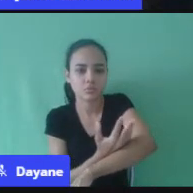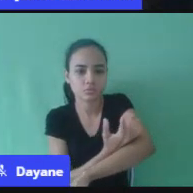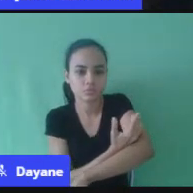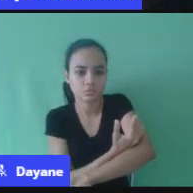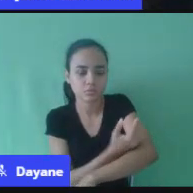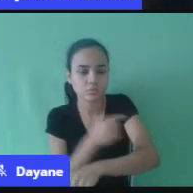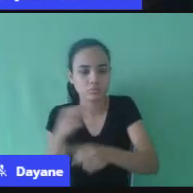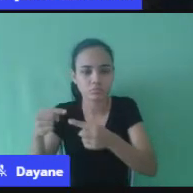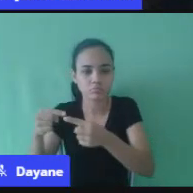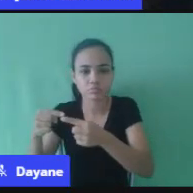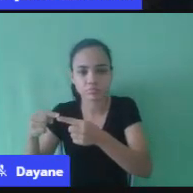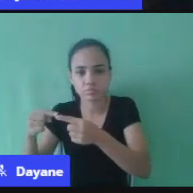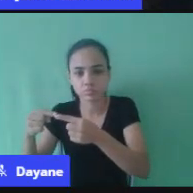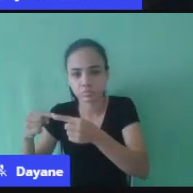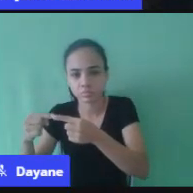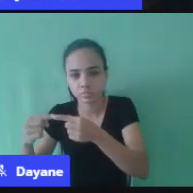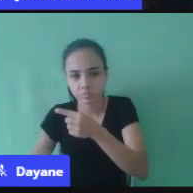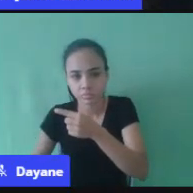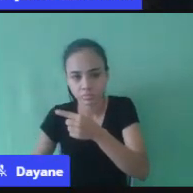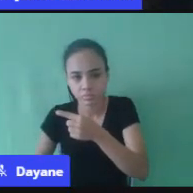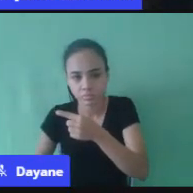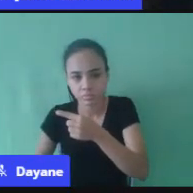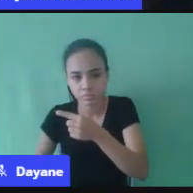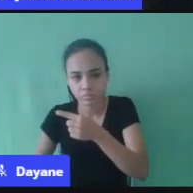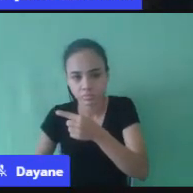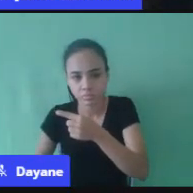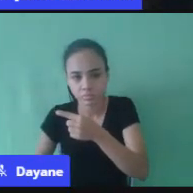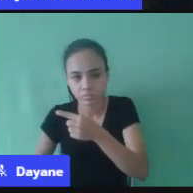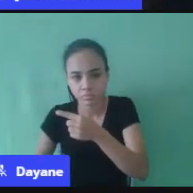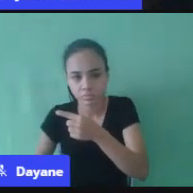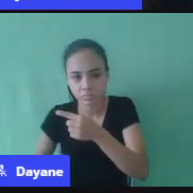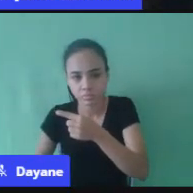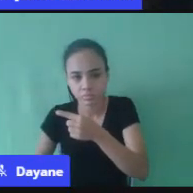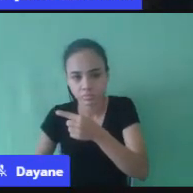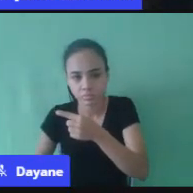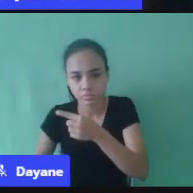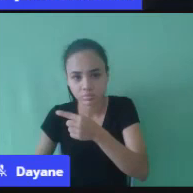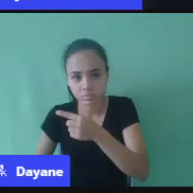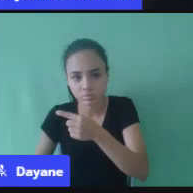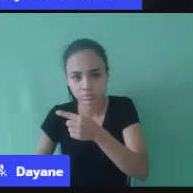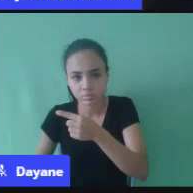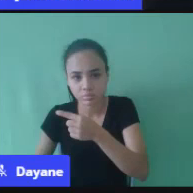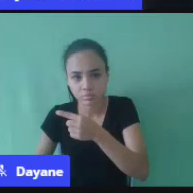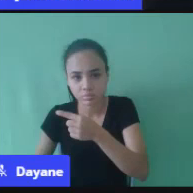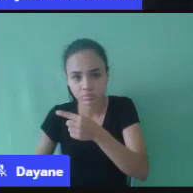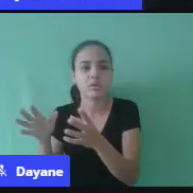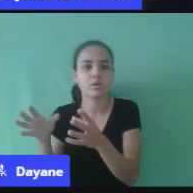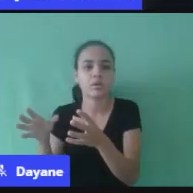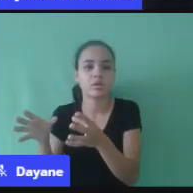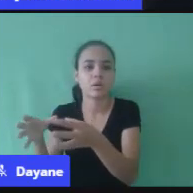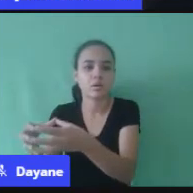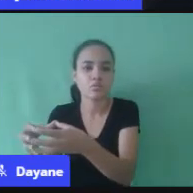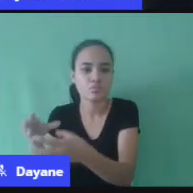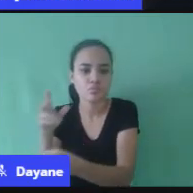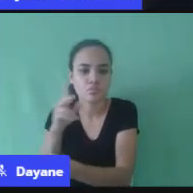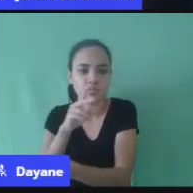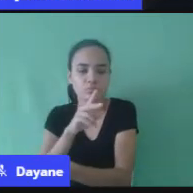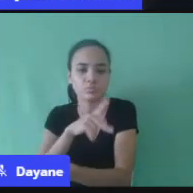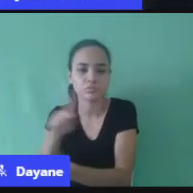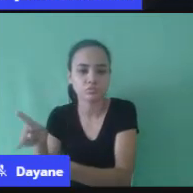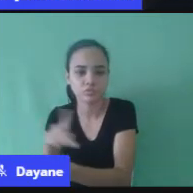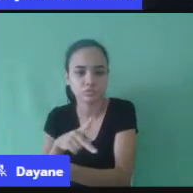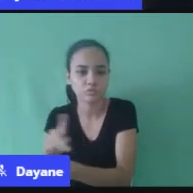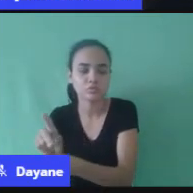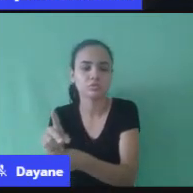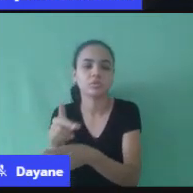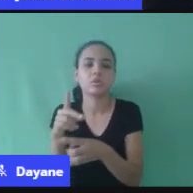uma parte dos gestores, docentes, alunos e famílias, né? Então, a educação é